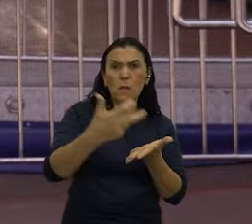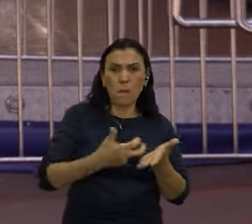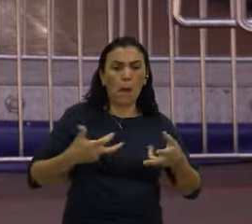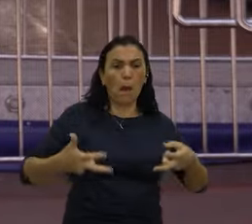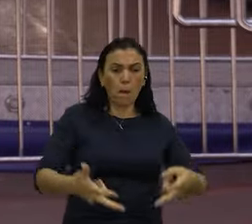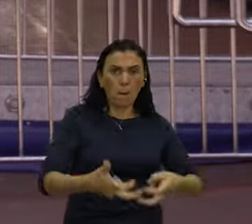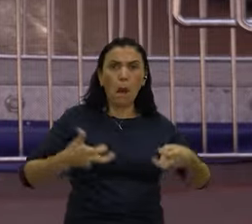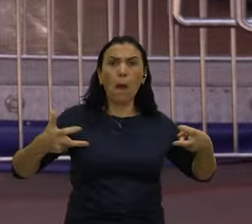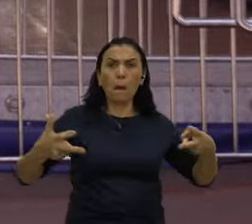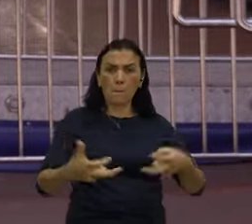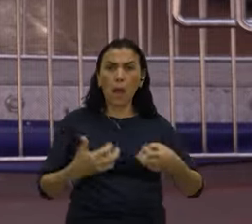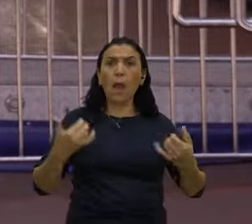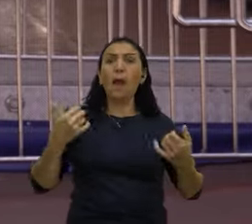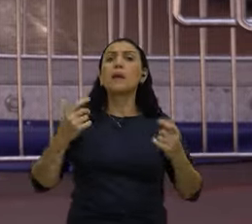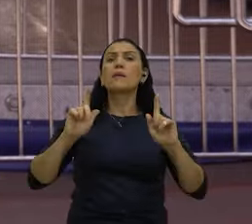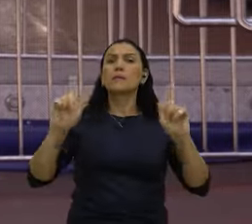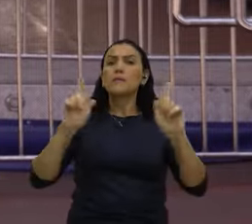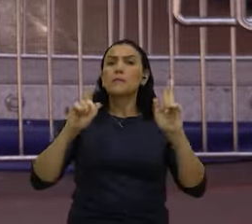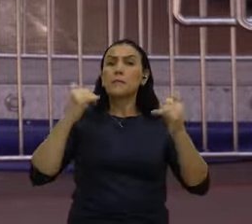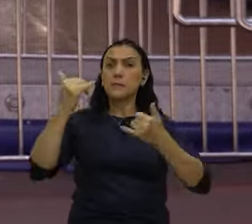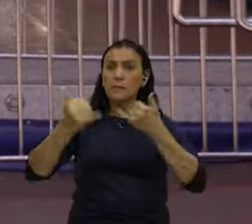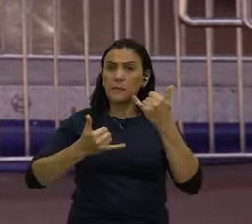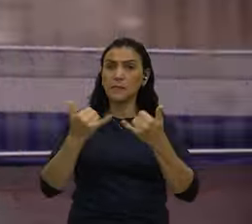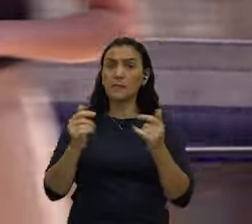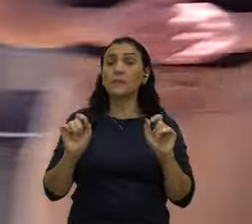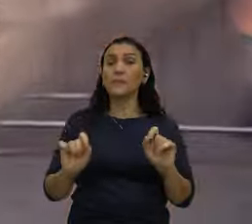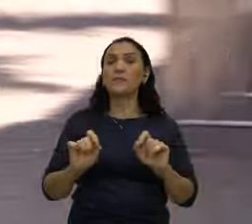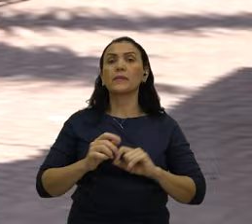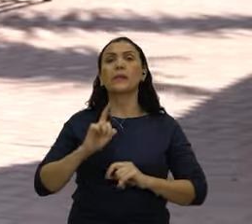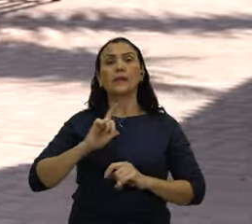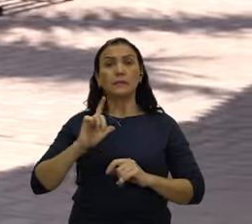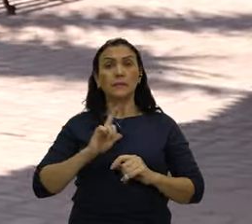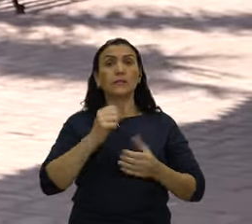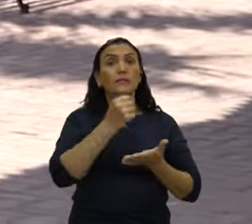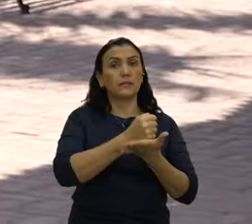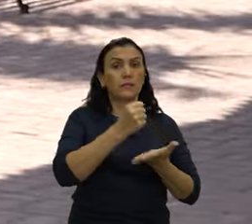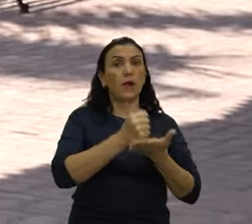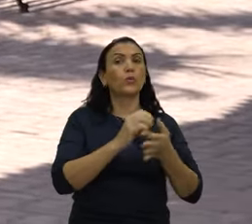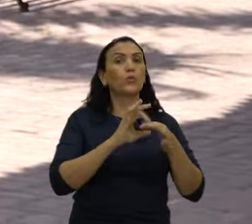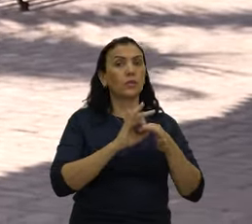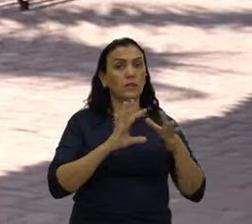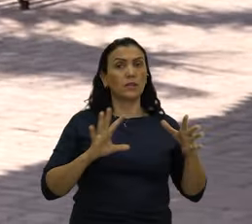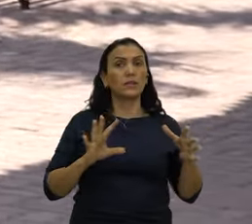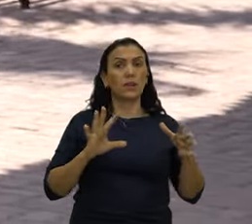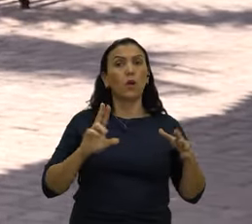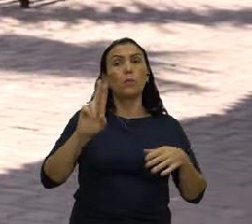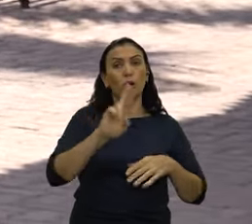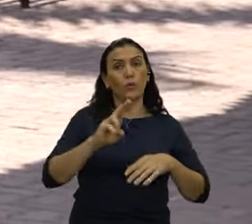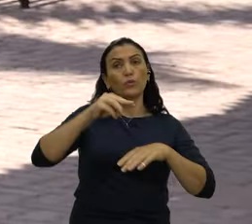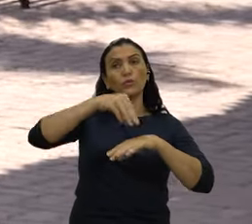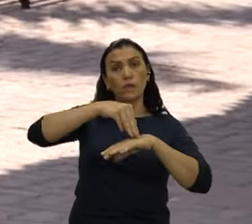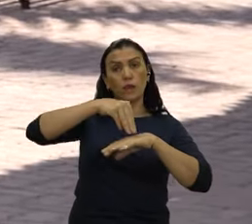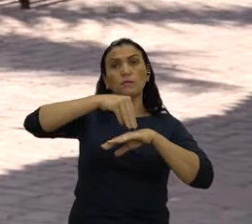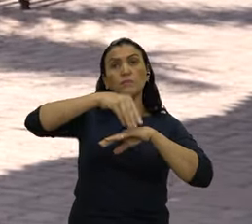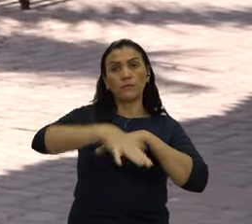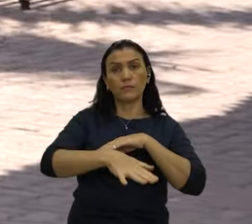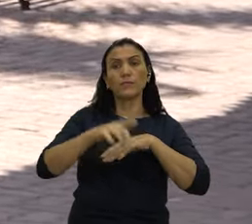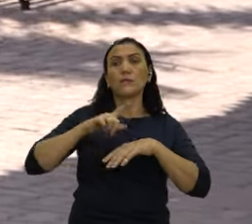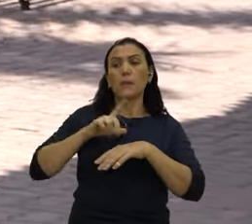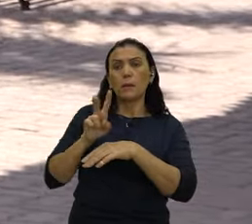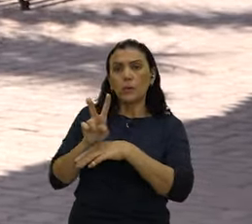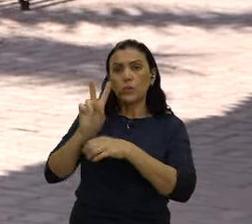transformação desses minerais em brinquedos não acontece por acaso. Passa por licenças, autorizações e tudo tem um